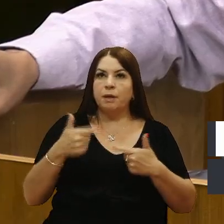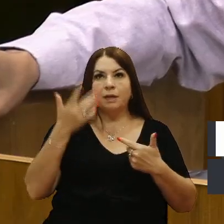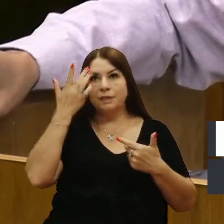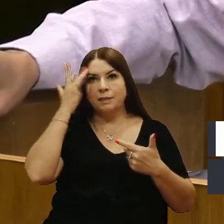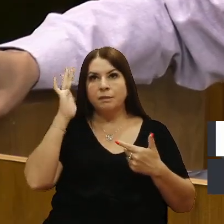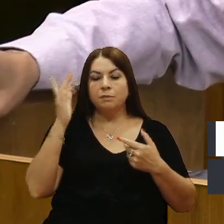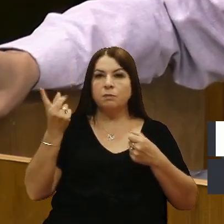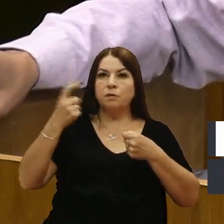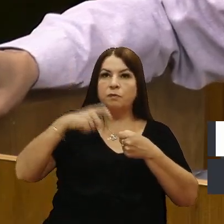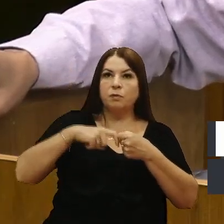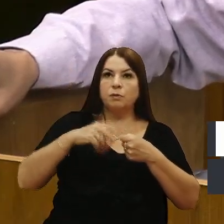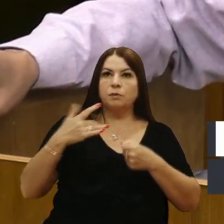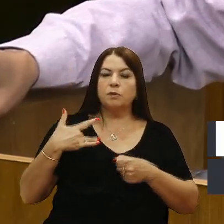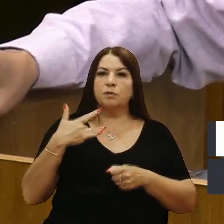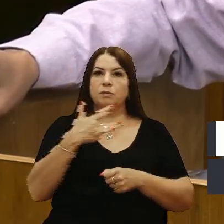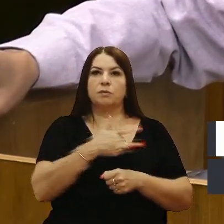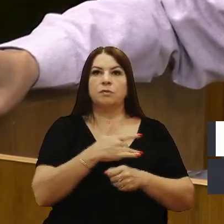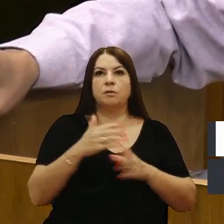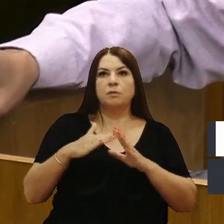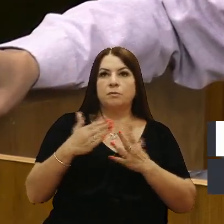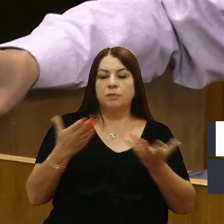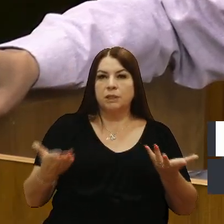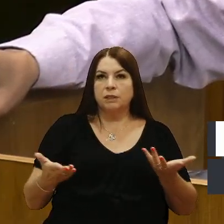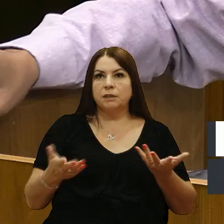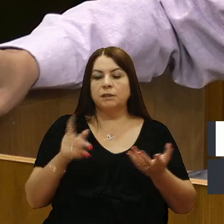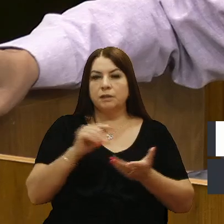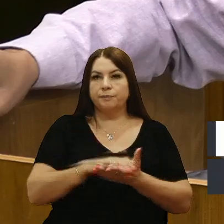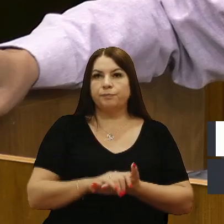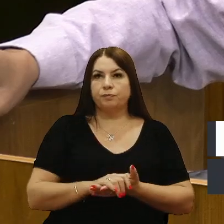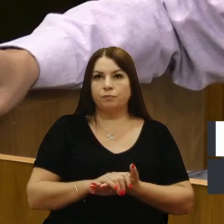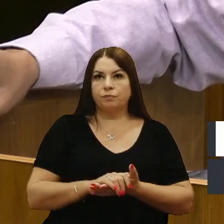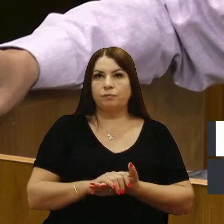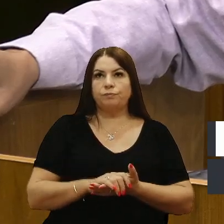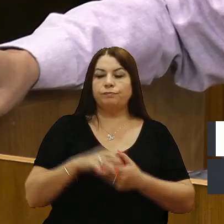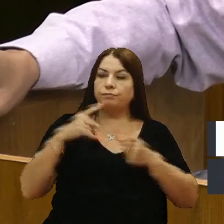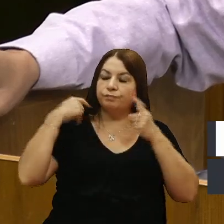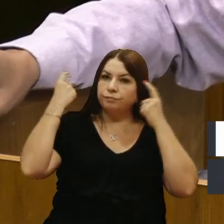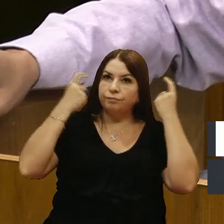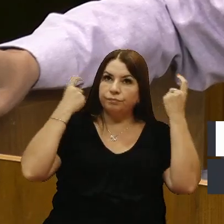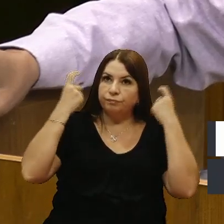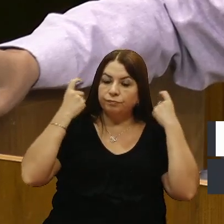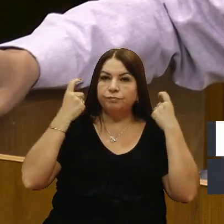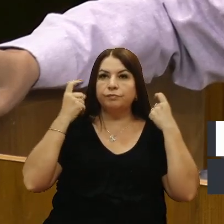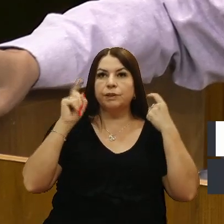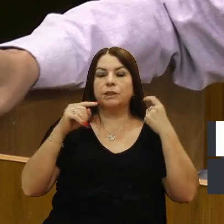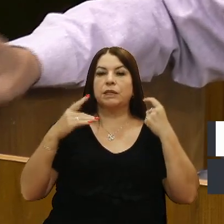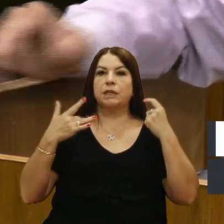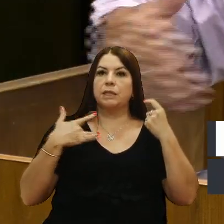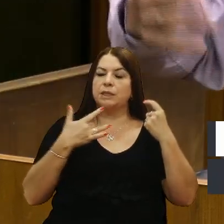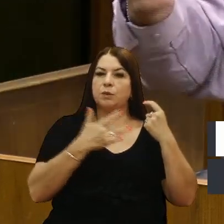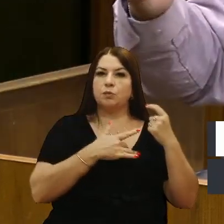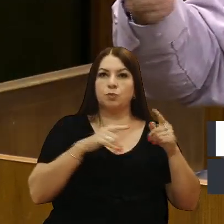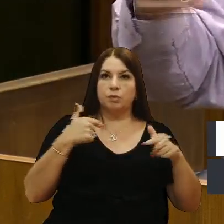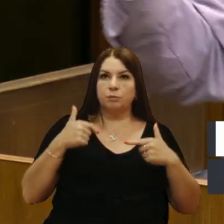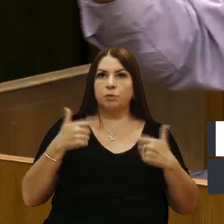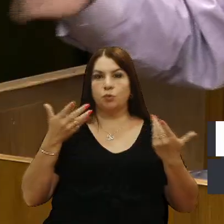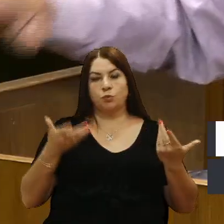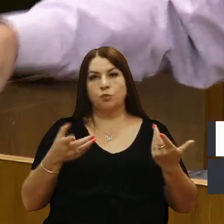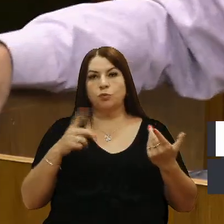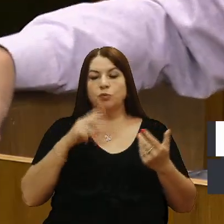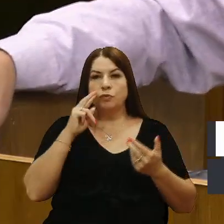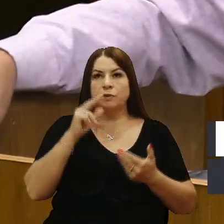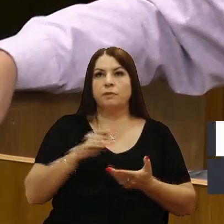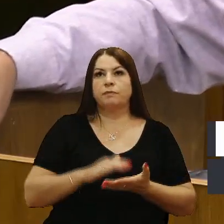sabe se vai voltar com saúde para casa. Então, essa questão é uma questão que nos preocupa muito, que é a saúde do trabalhador. E hoje, se a gente for